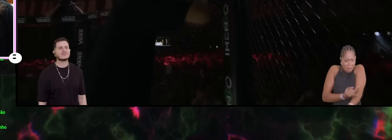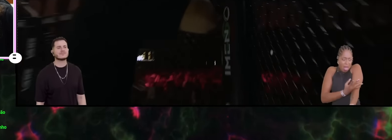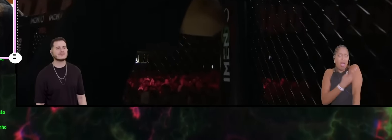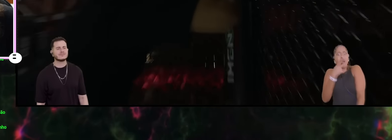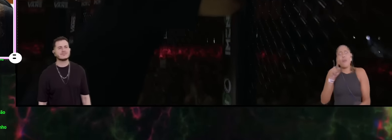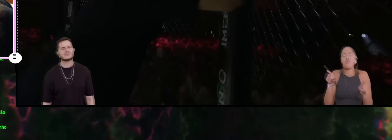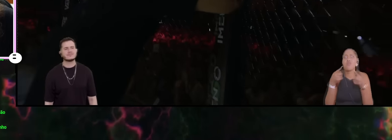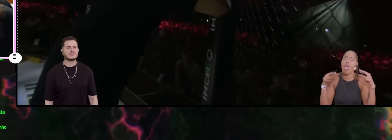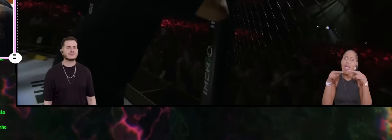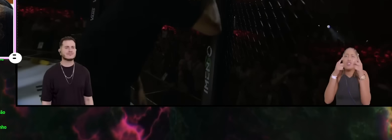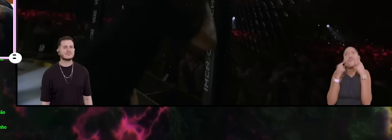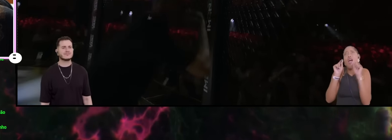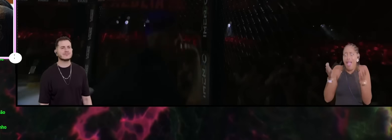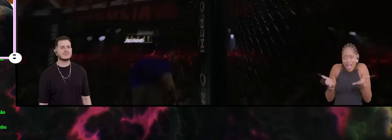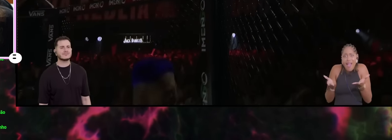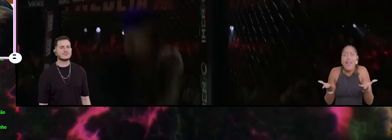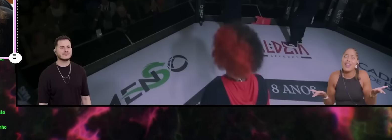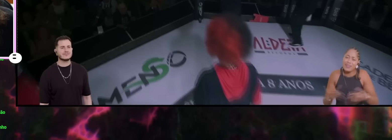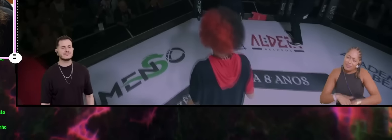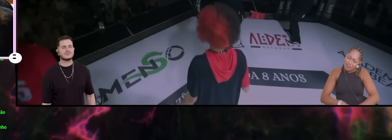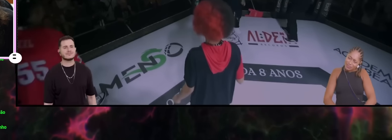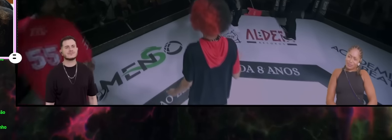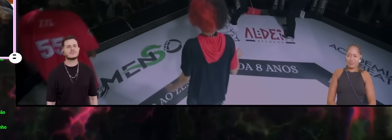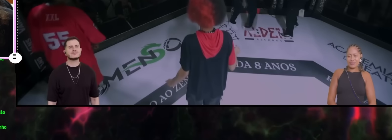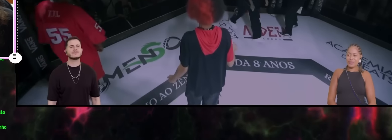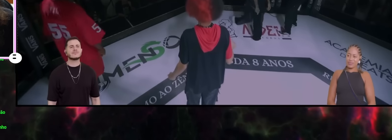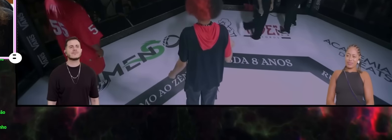rima. Quem que tá chorando agora?